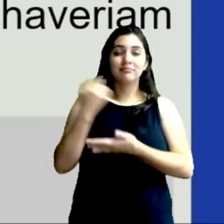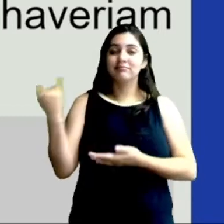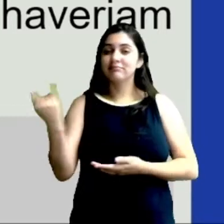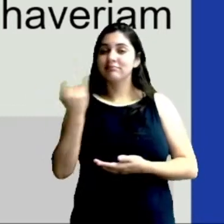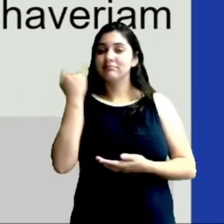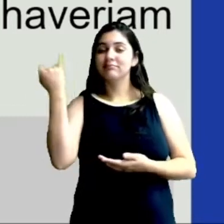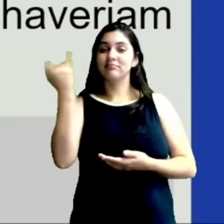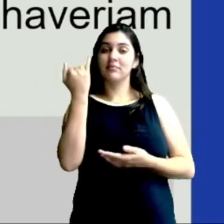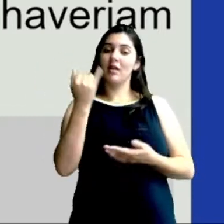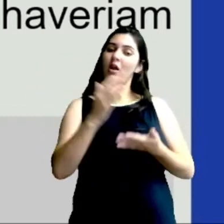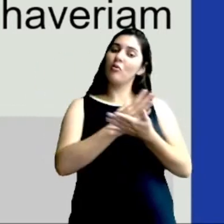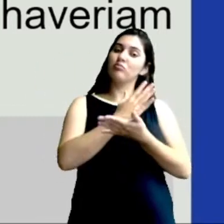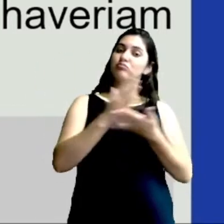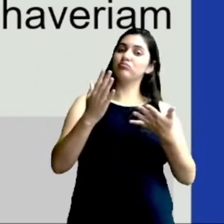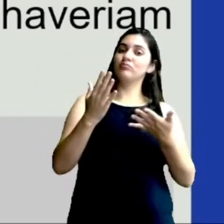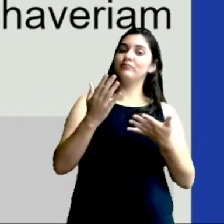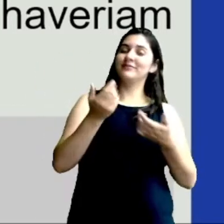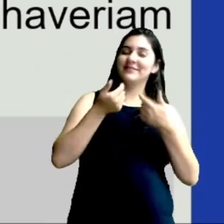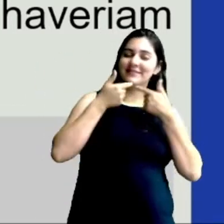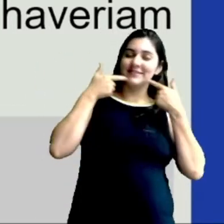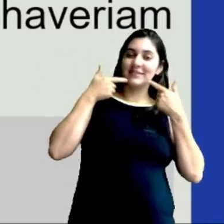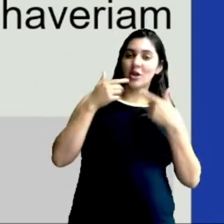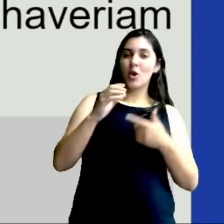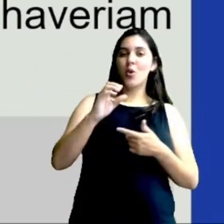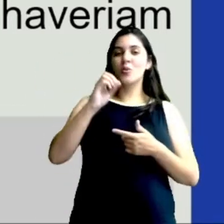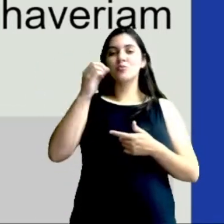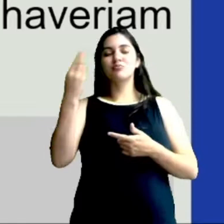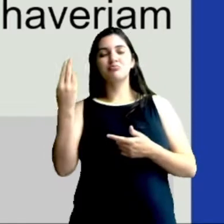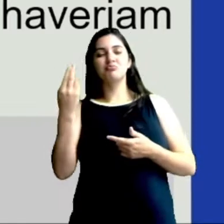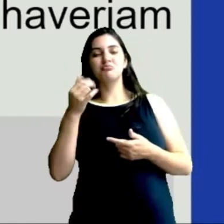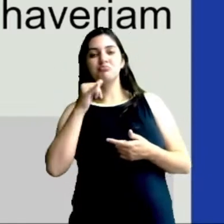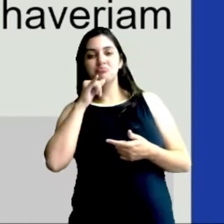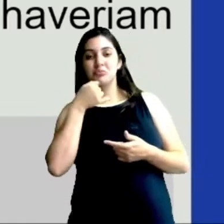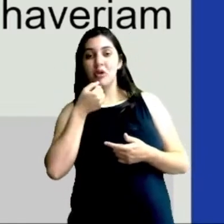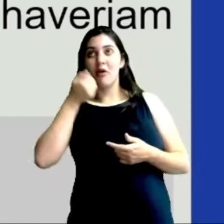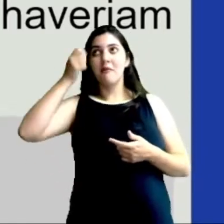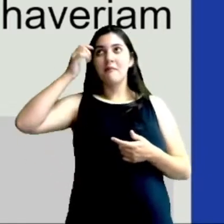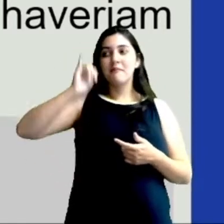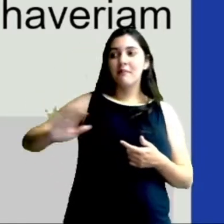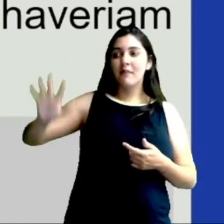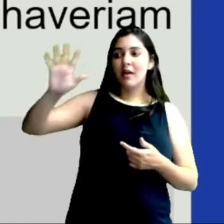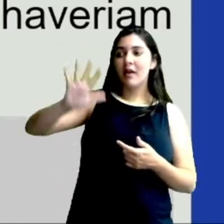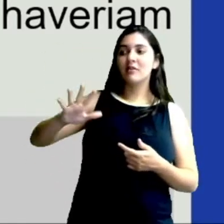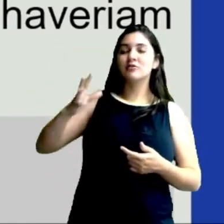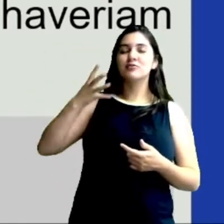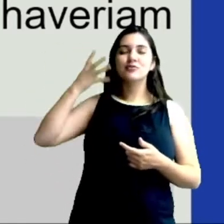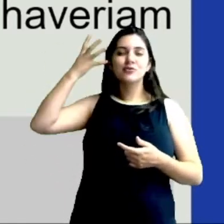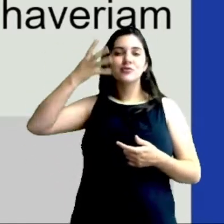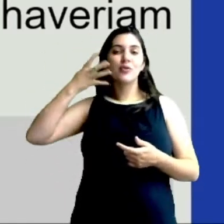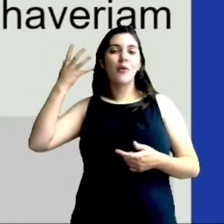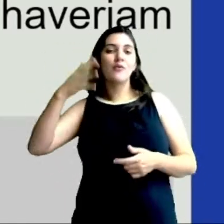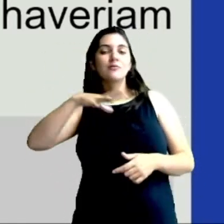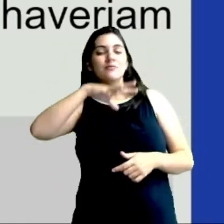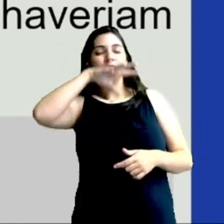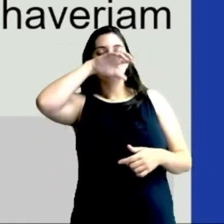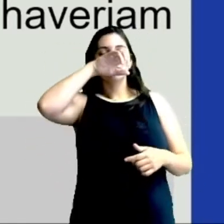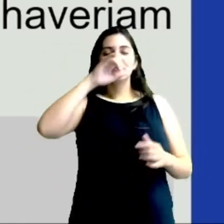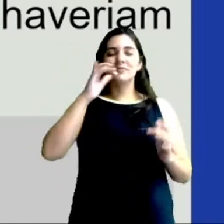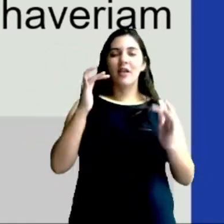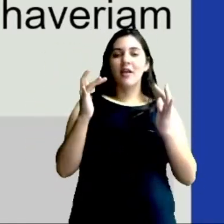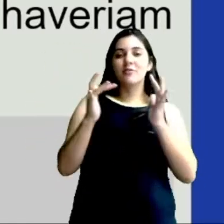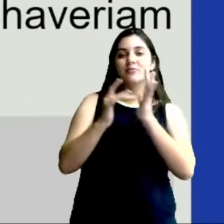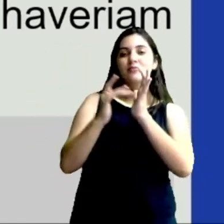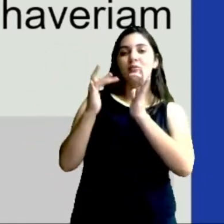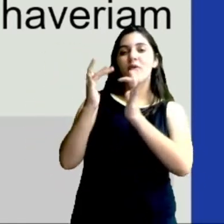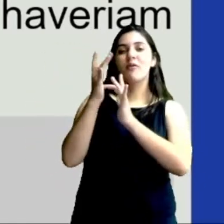alguns felizes e outros nem tanto imagens ções cheiros toque